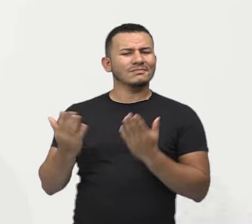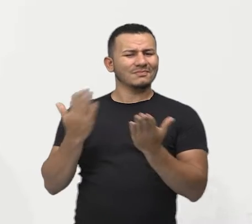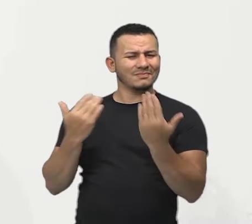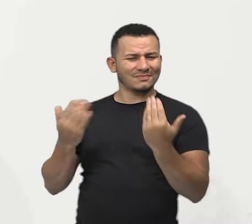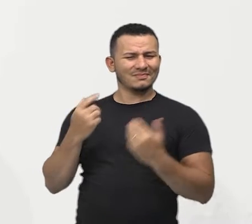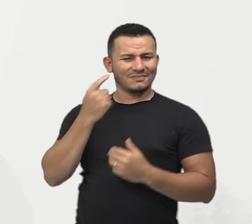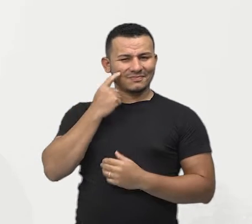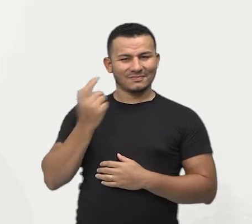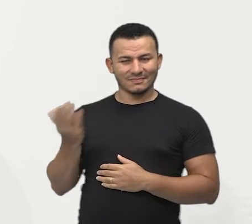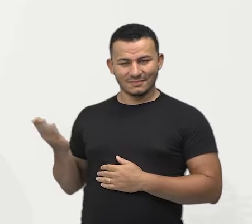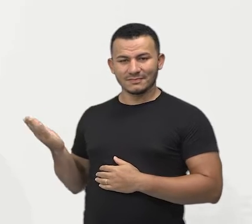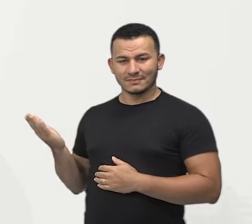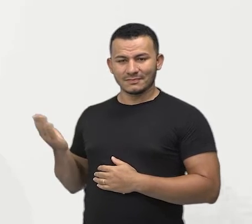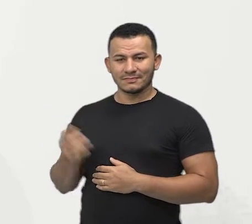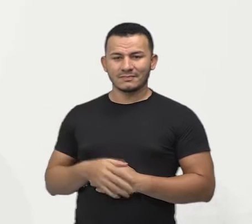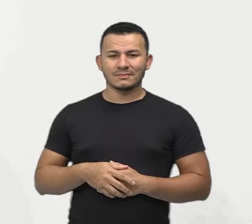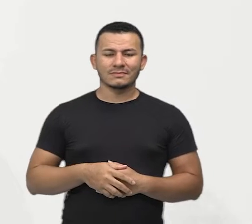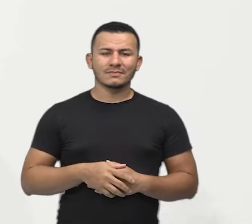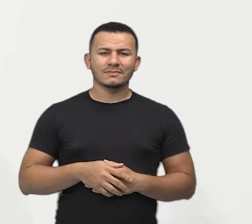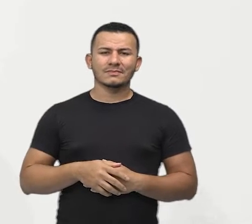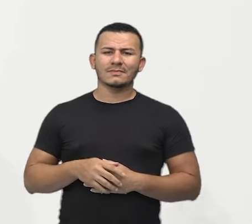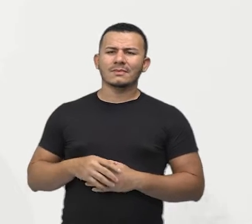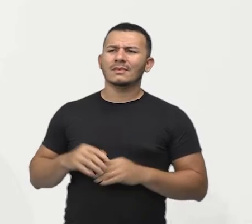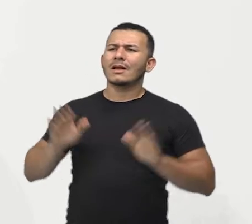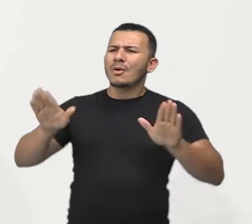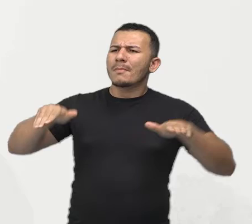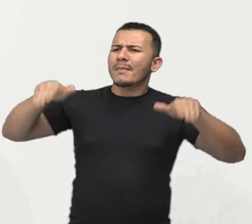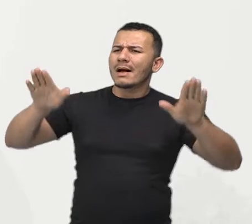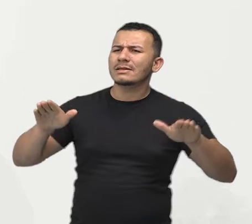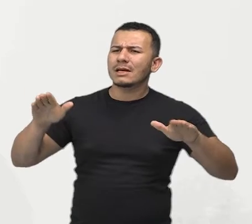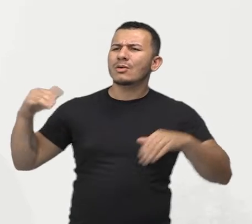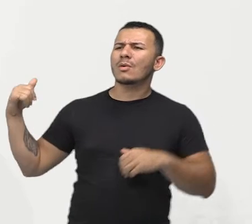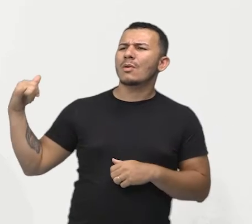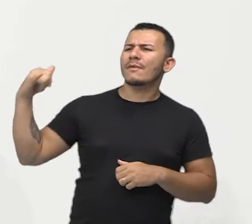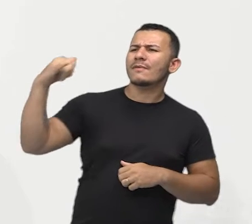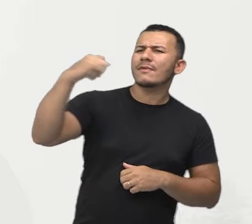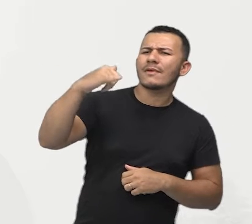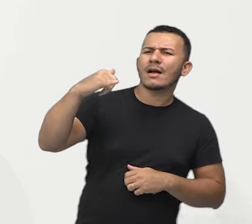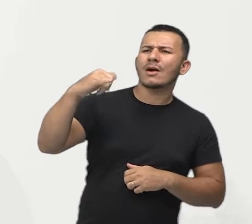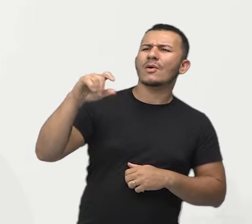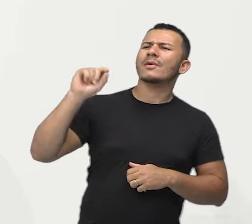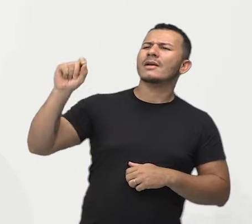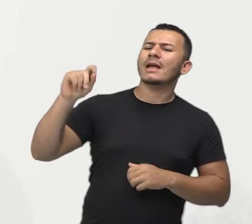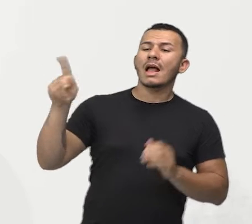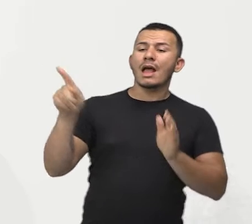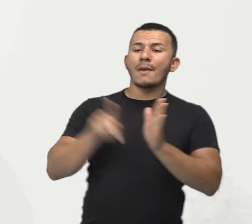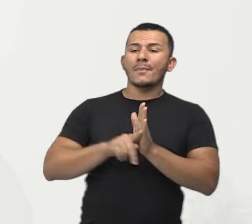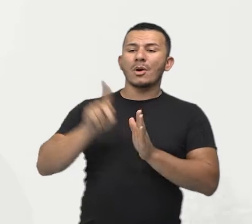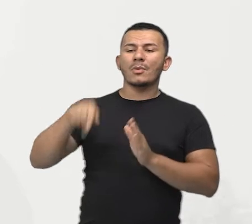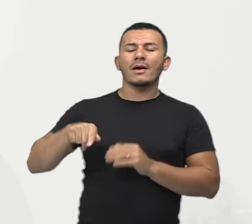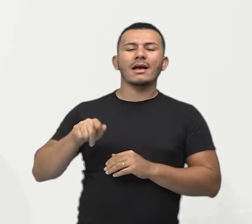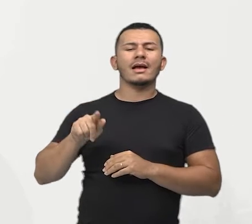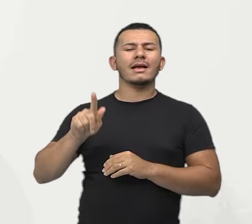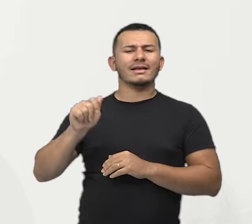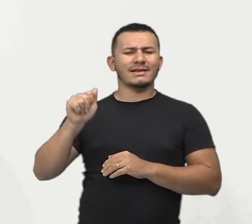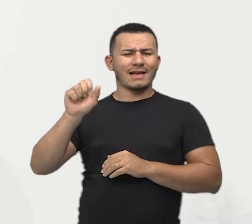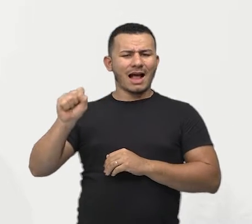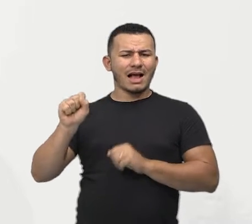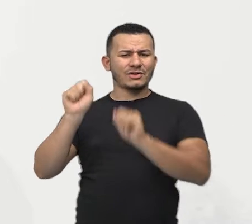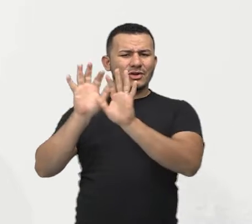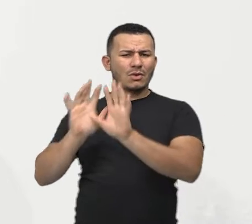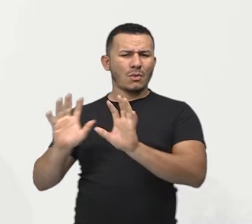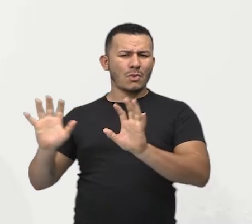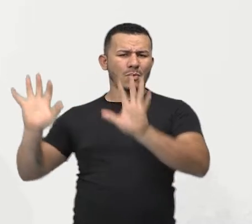certo? Observem, é um pássaro? É um avião? Não, é o gás, de novo. Então, observem